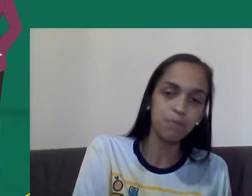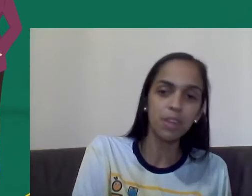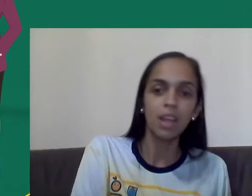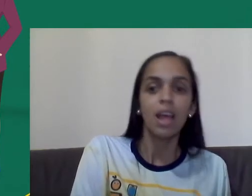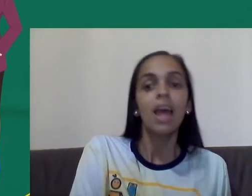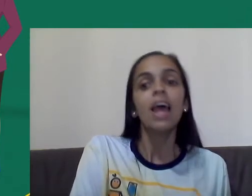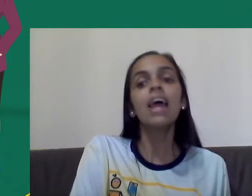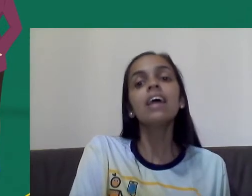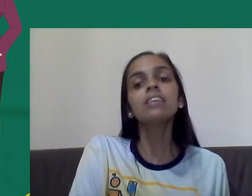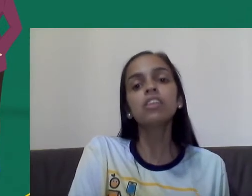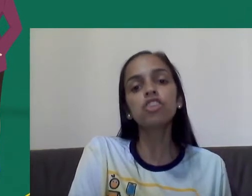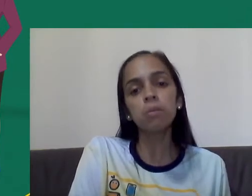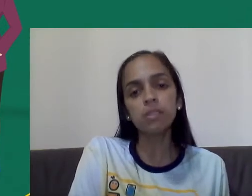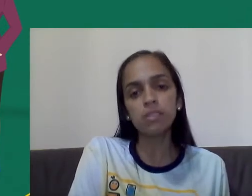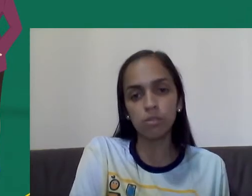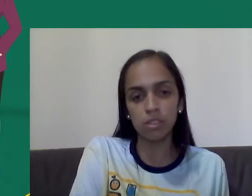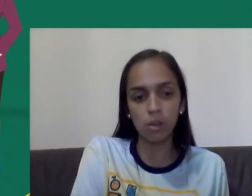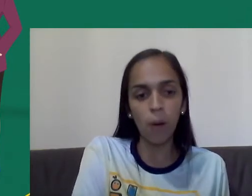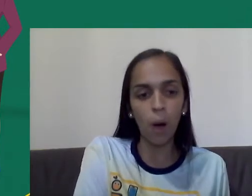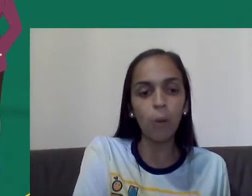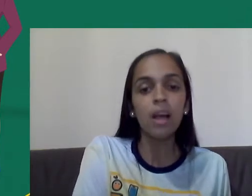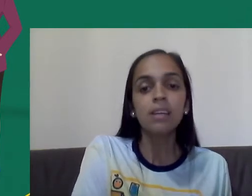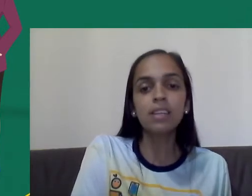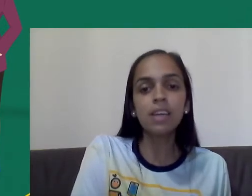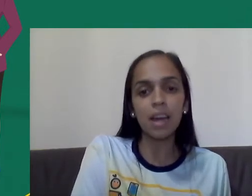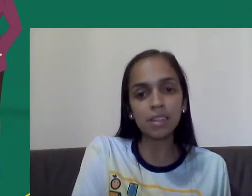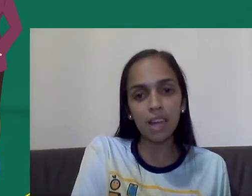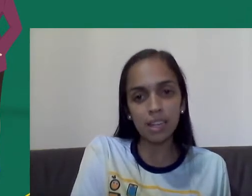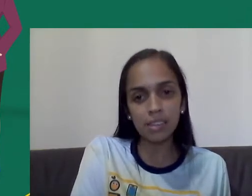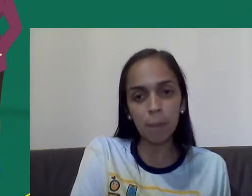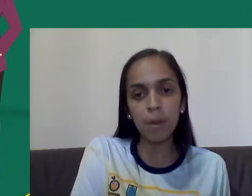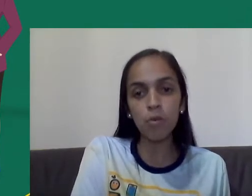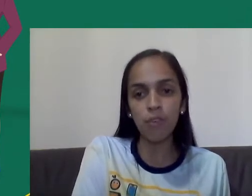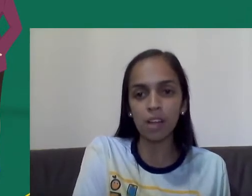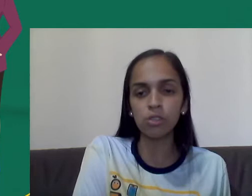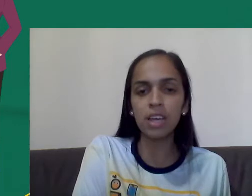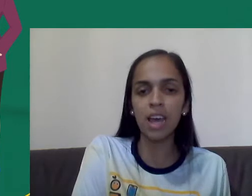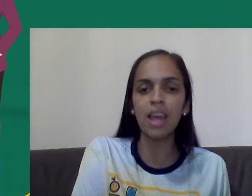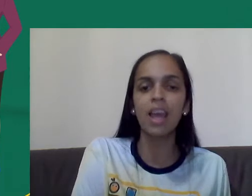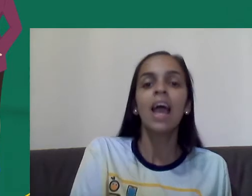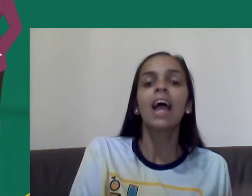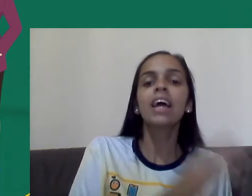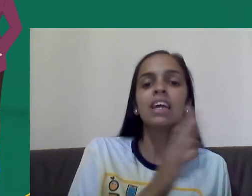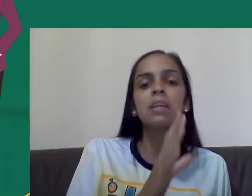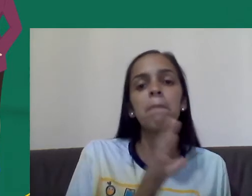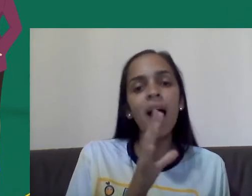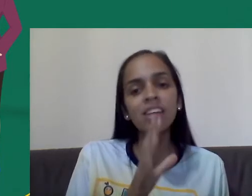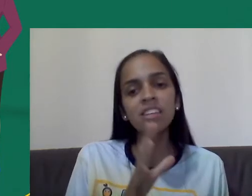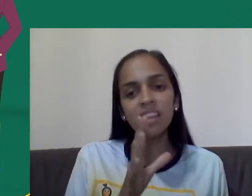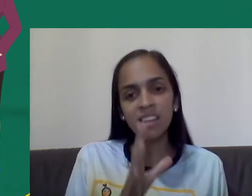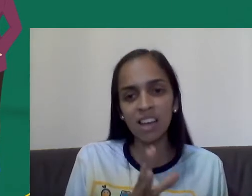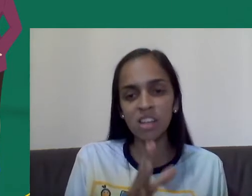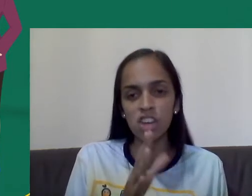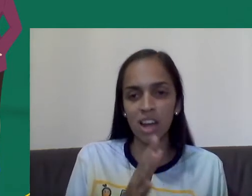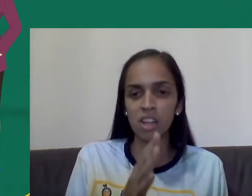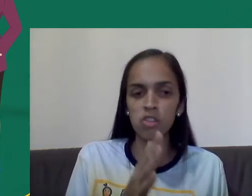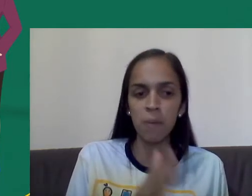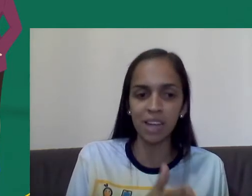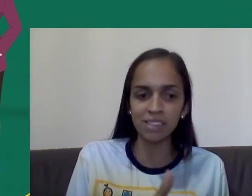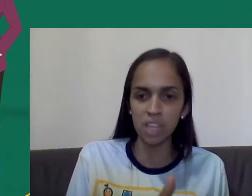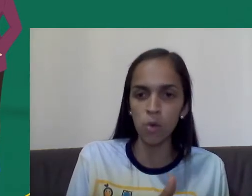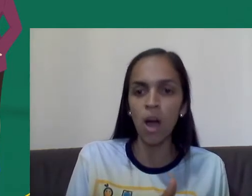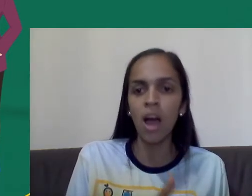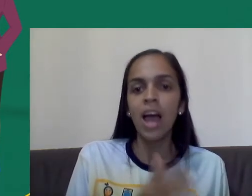população. Essa distribuição desigual se caracteriza pelo fato de que grande parte das riquezas geradas